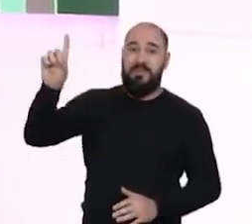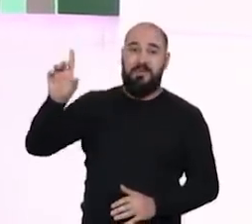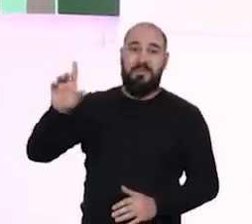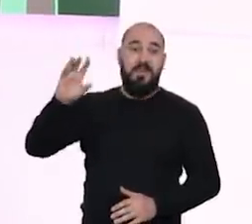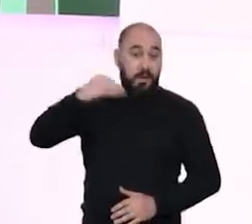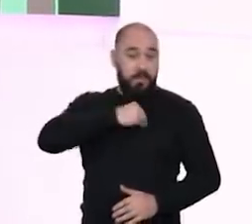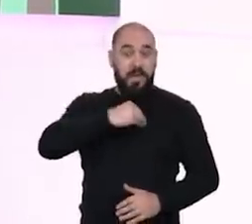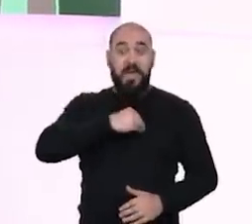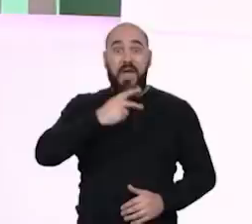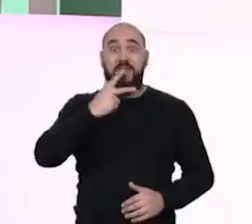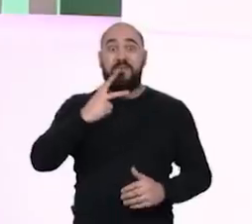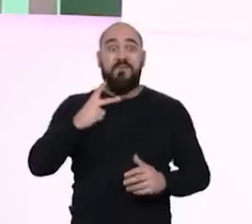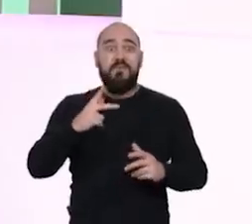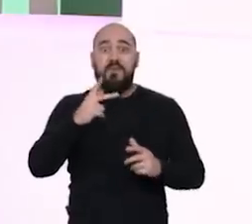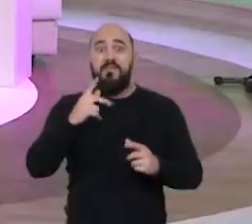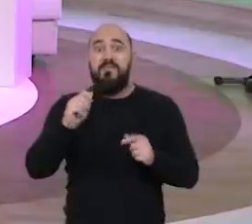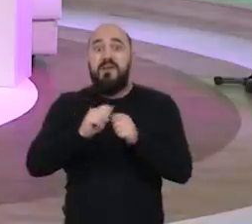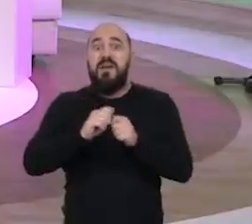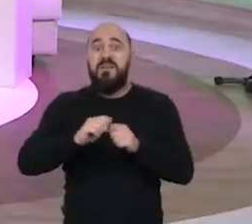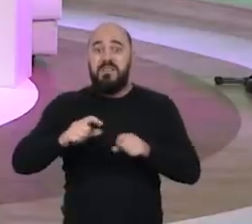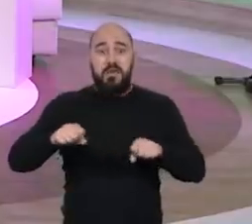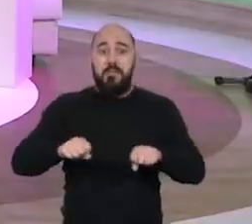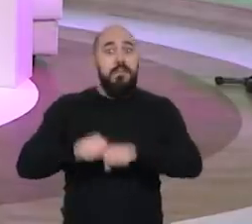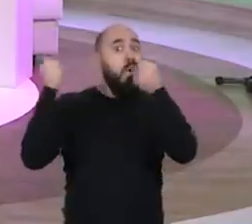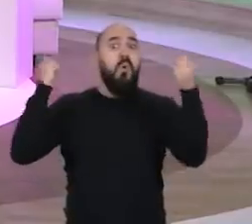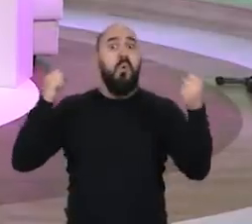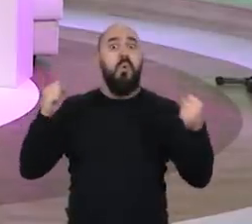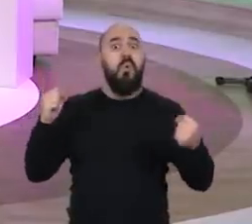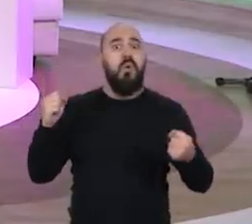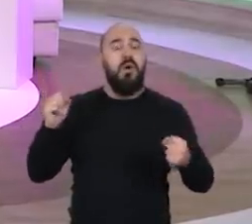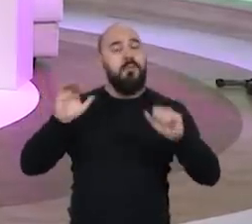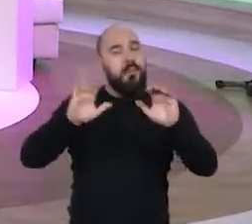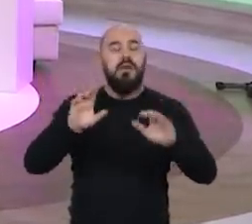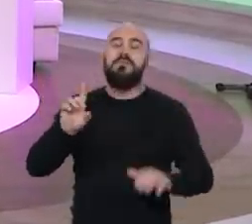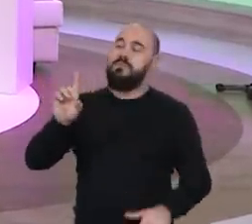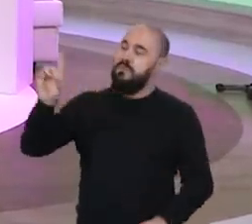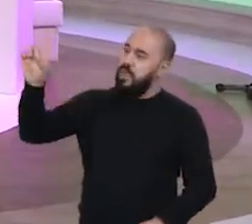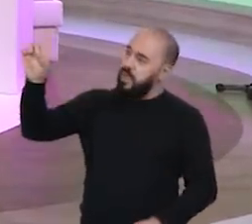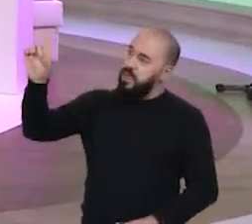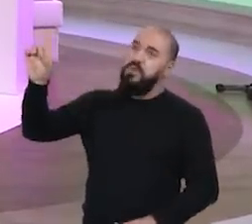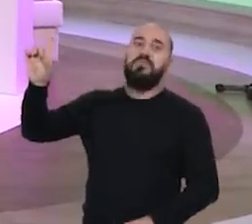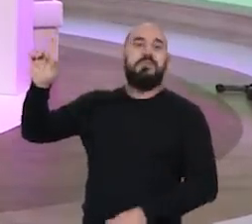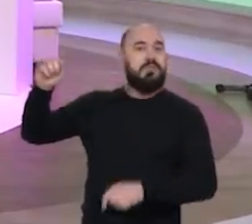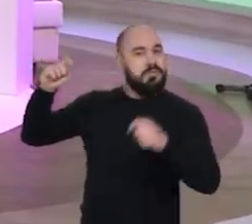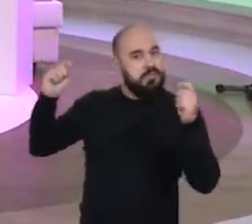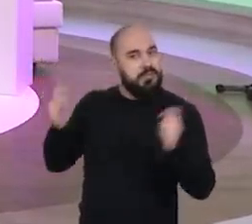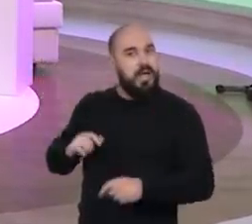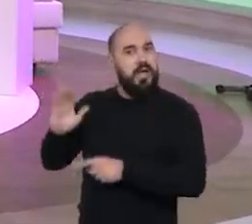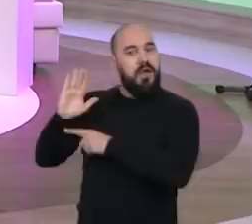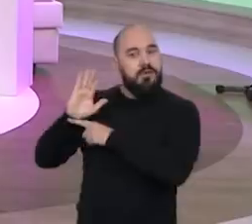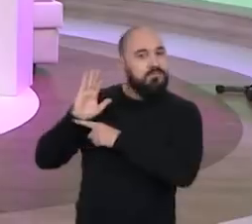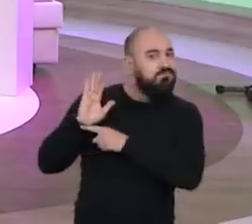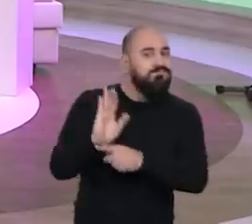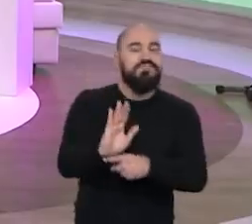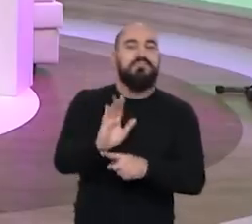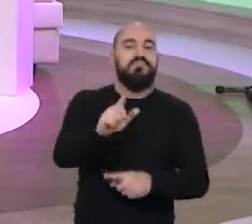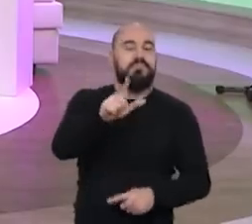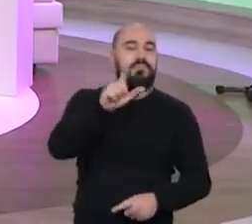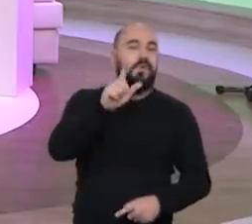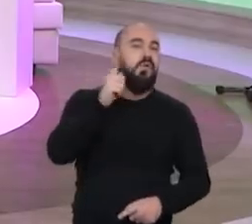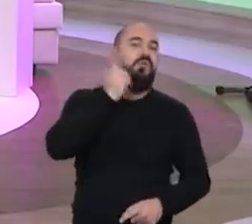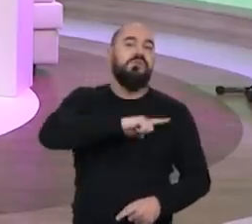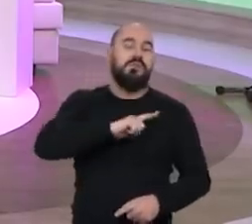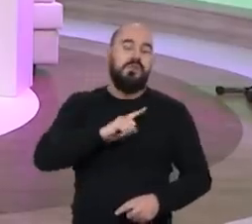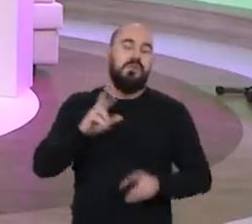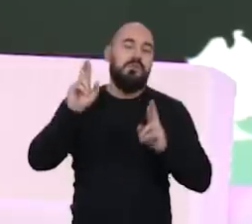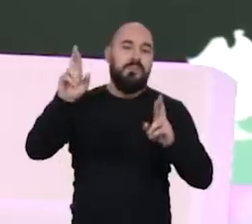coração fica machucado. Mas Deus, mesmo neste contexto, ainda mostra para nós que é possível ter um olhar de